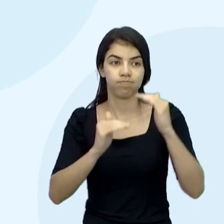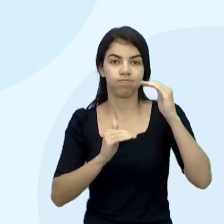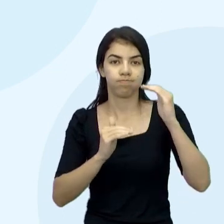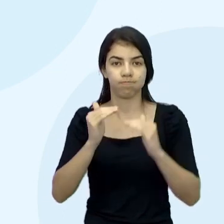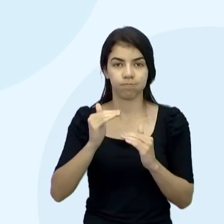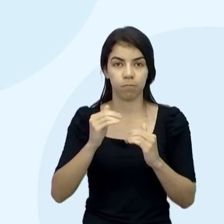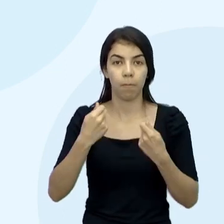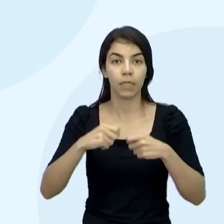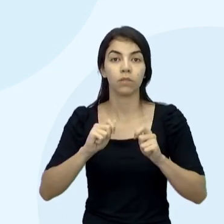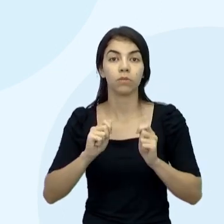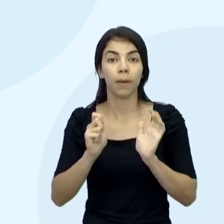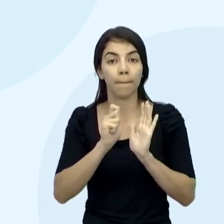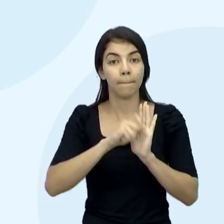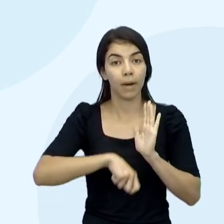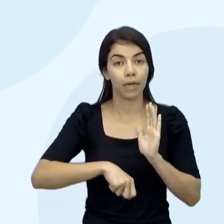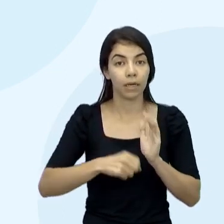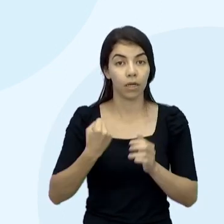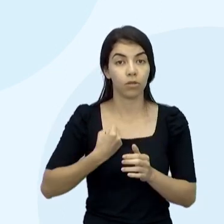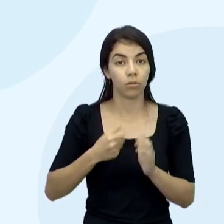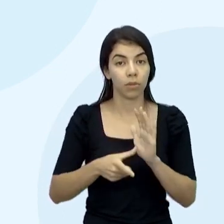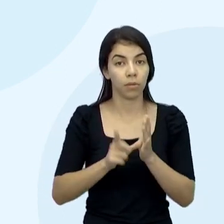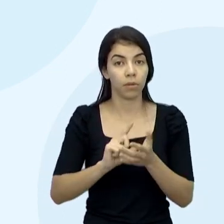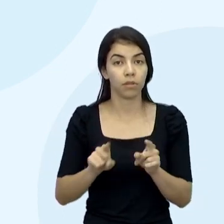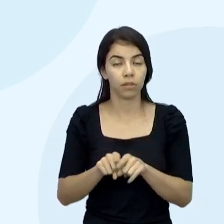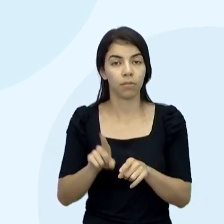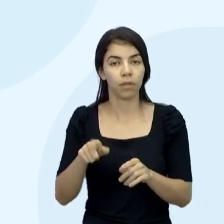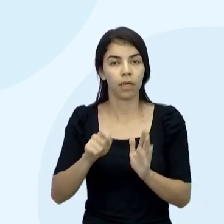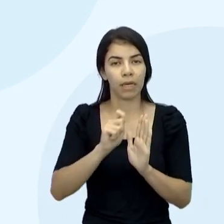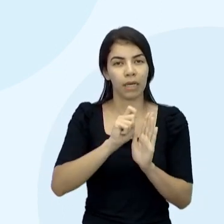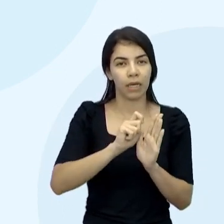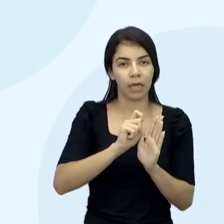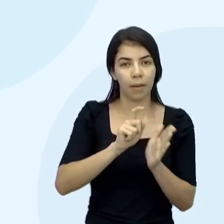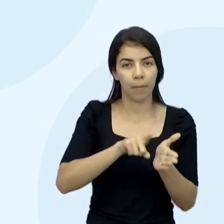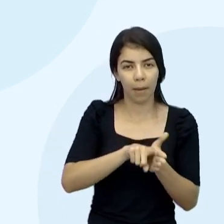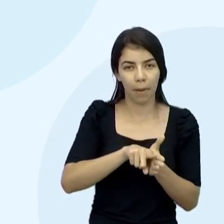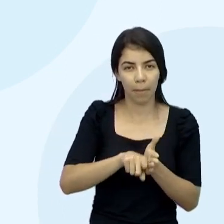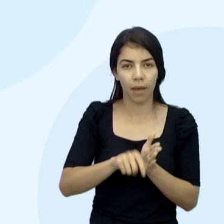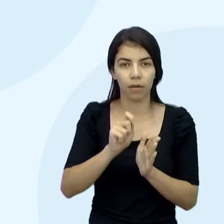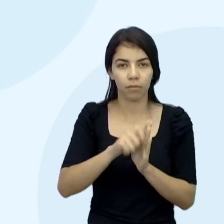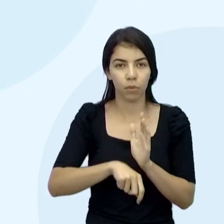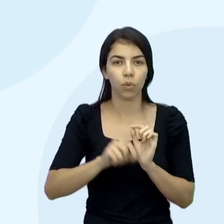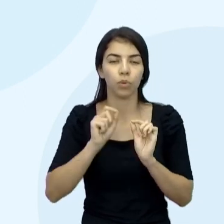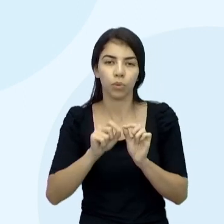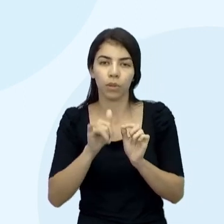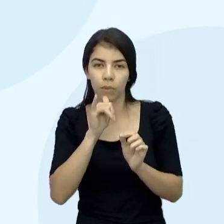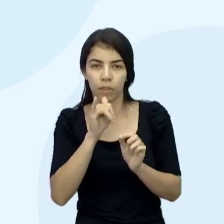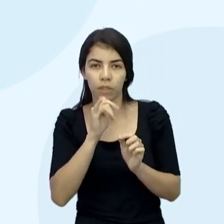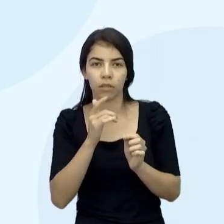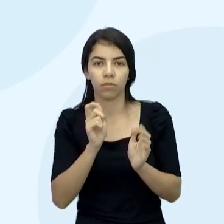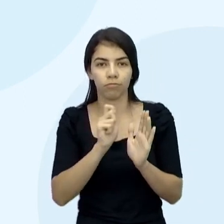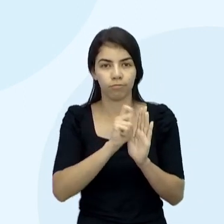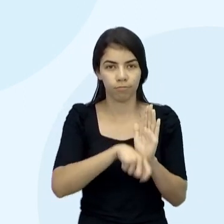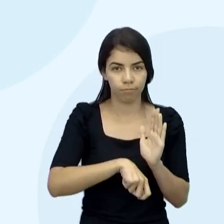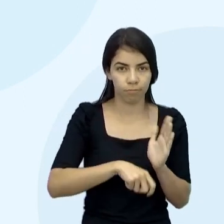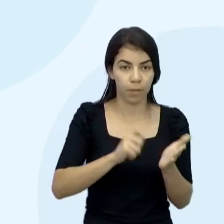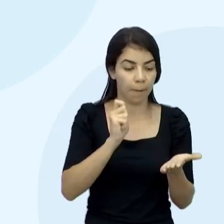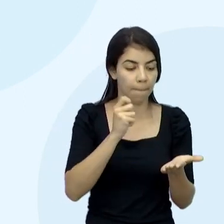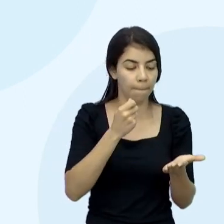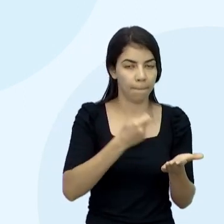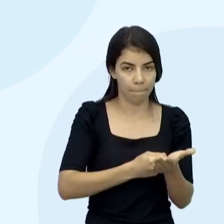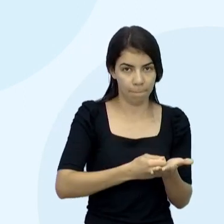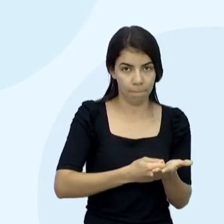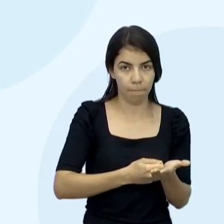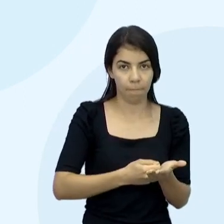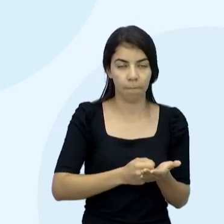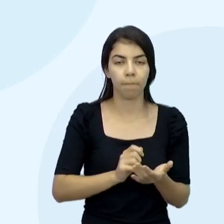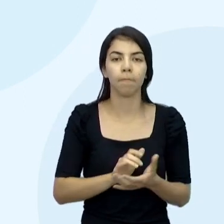ter números anteriores. Então, essas pesquisas, elas são guardadas, abre aspas, aí, em um cofre, Lógico, né? É uma